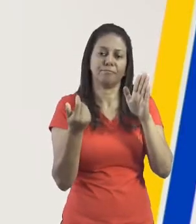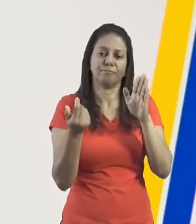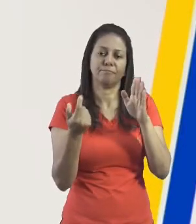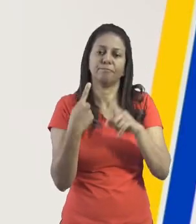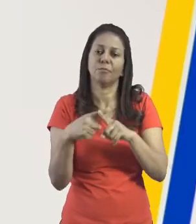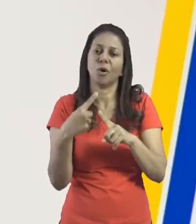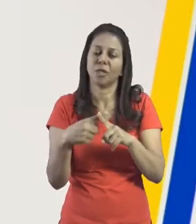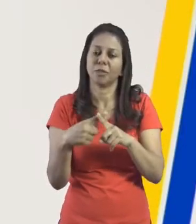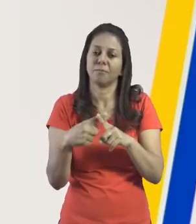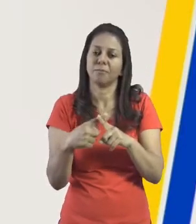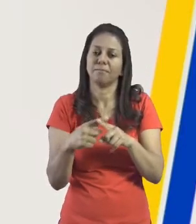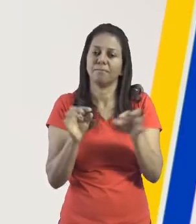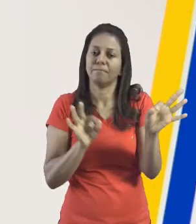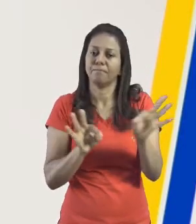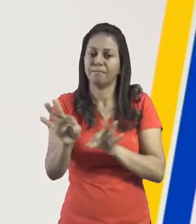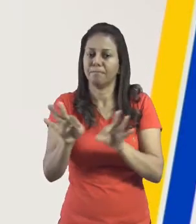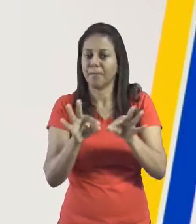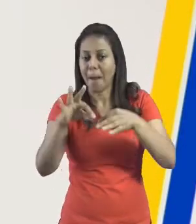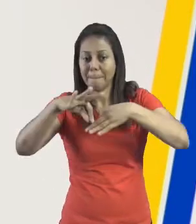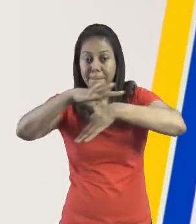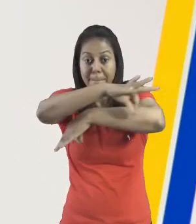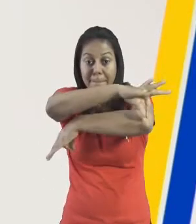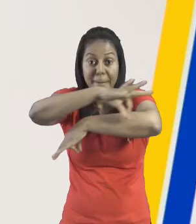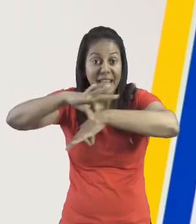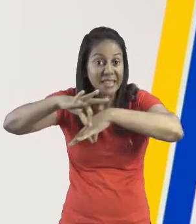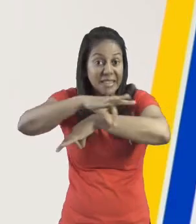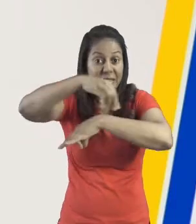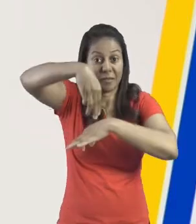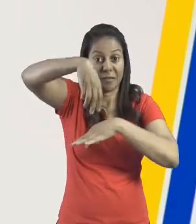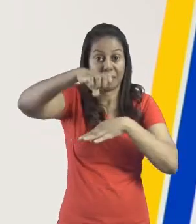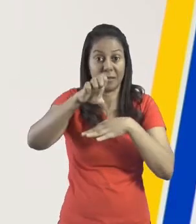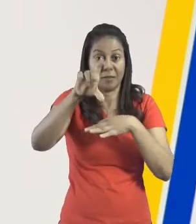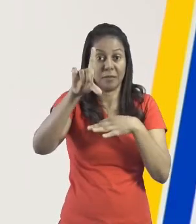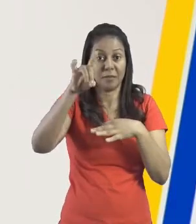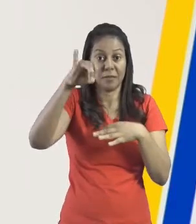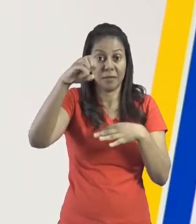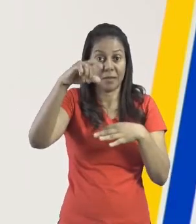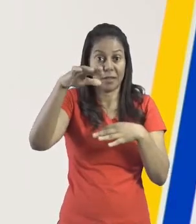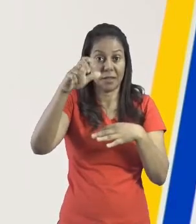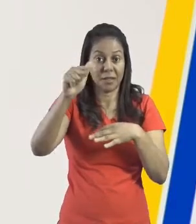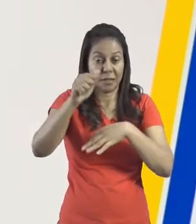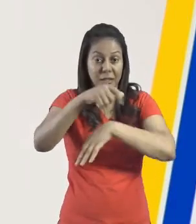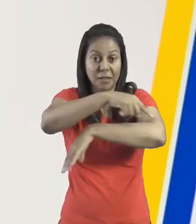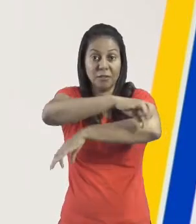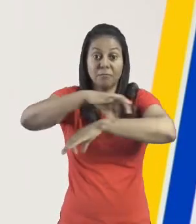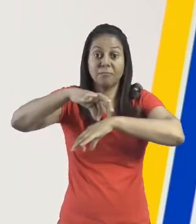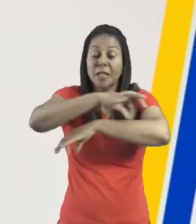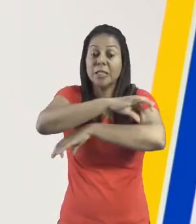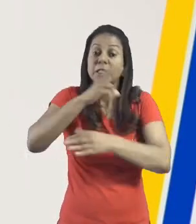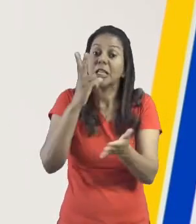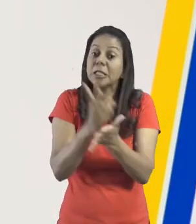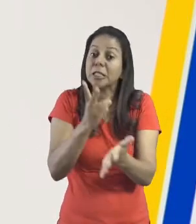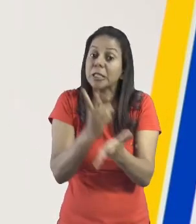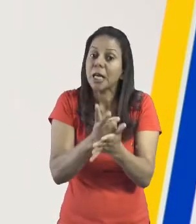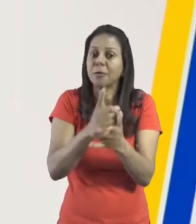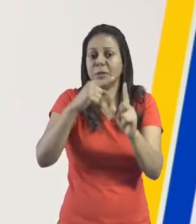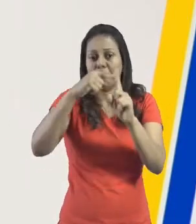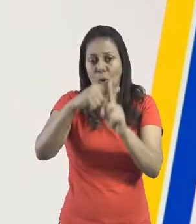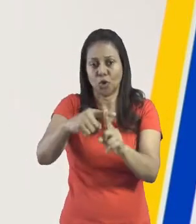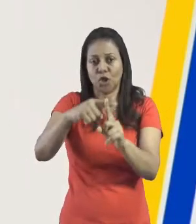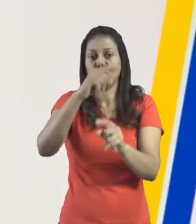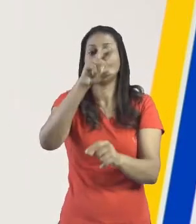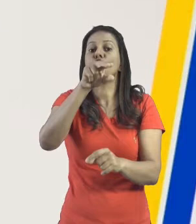com medidas. Então, por nós estarmos trabalhando com medidas, x aqui fica sendo só 9. E